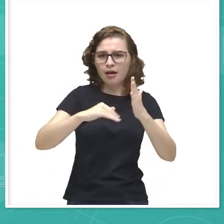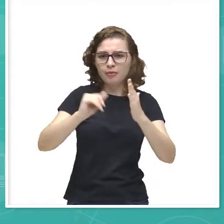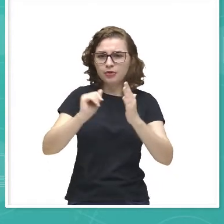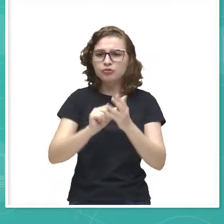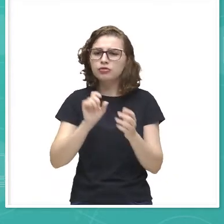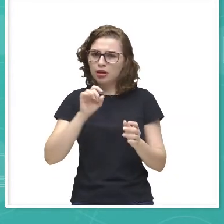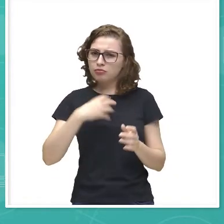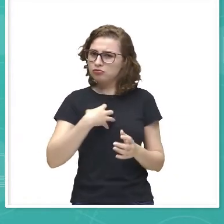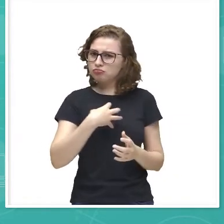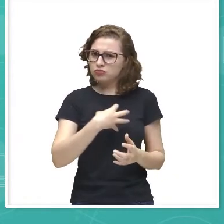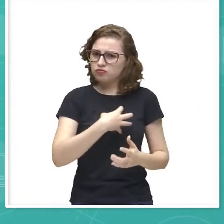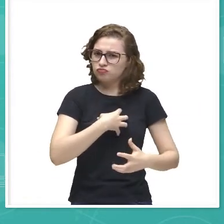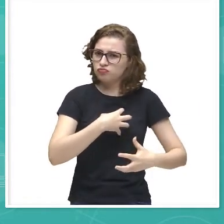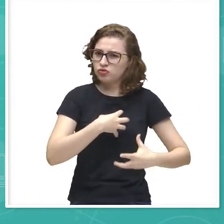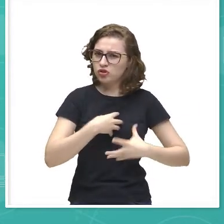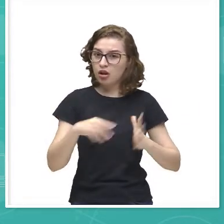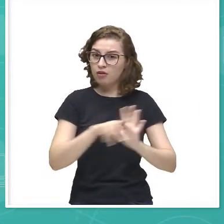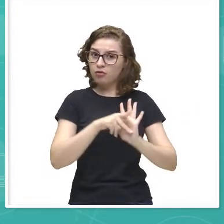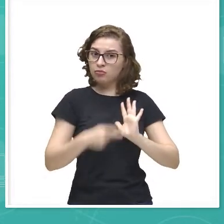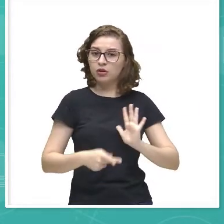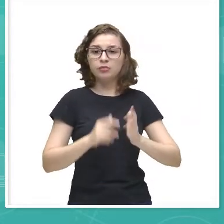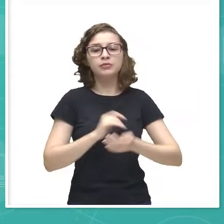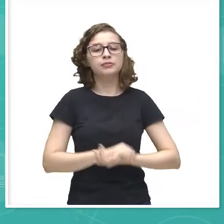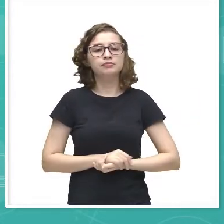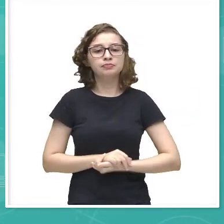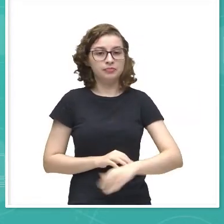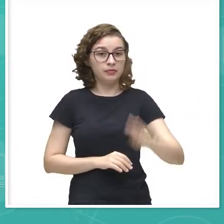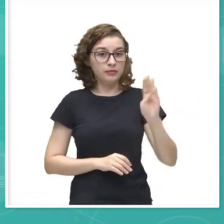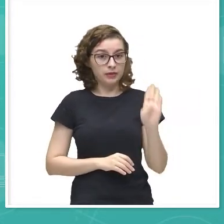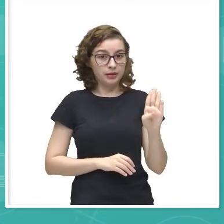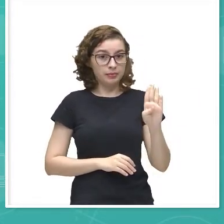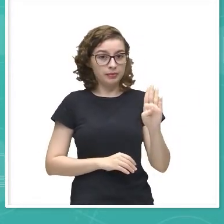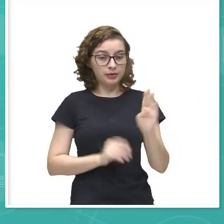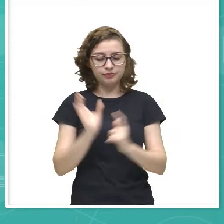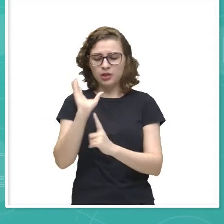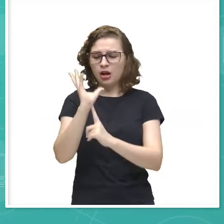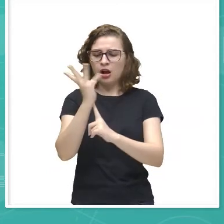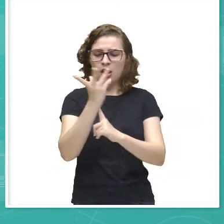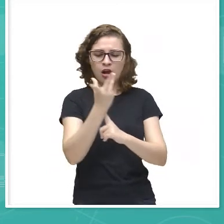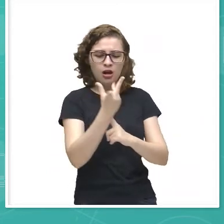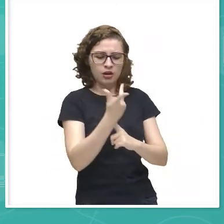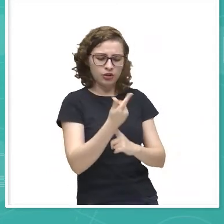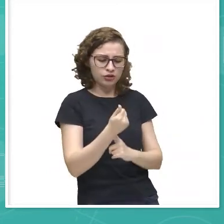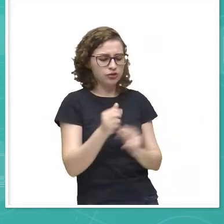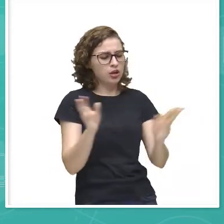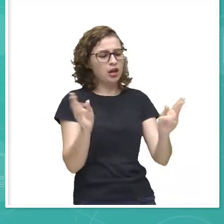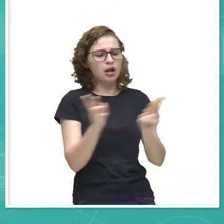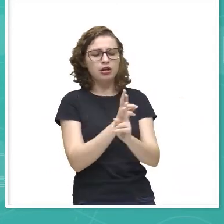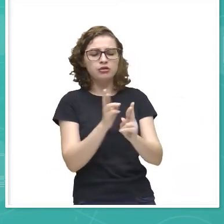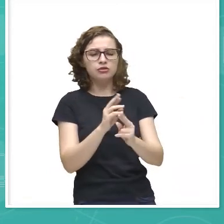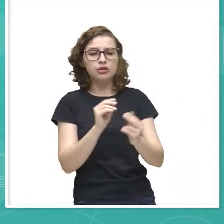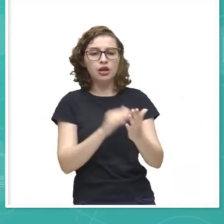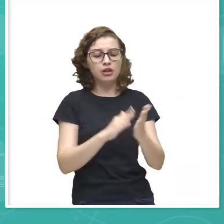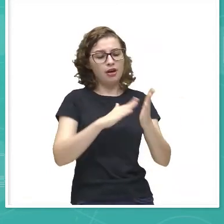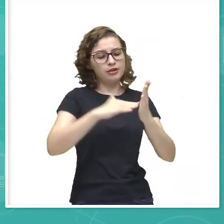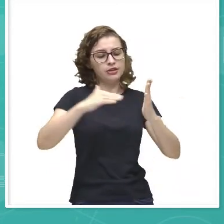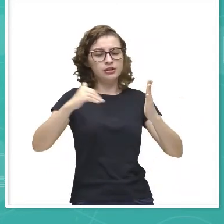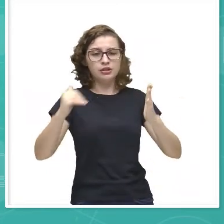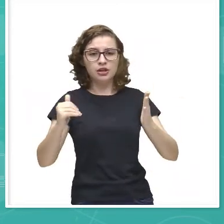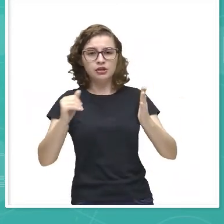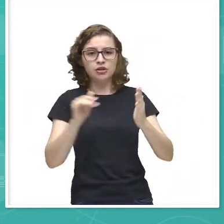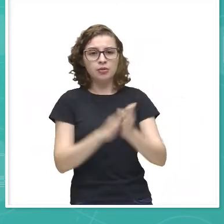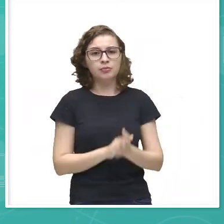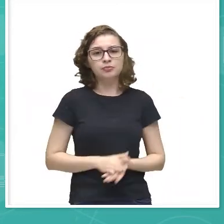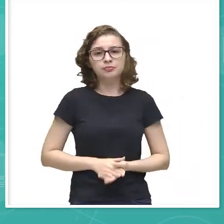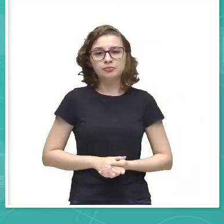diferente. Alternativa B. A arte está ligada à estética, porque é considerada uma faculdade,